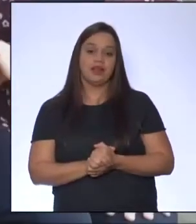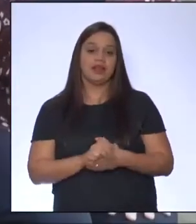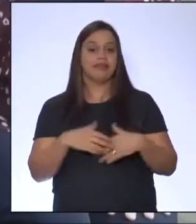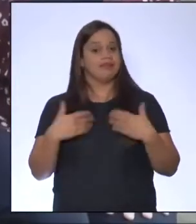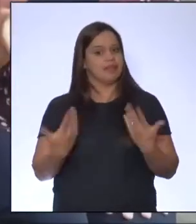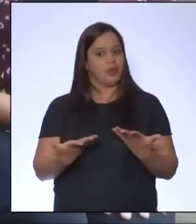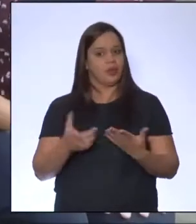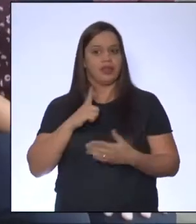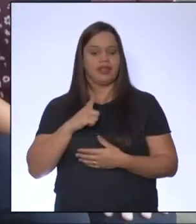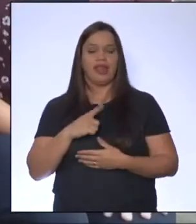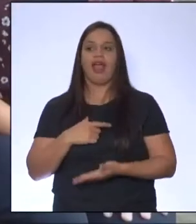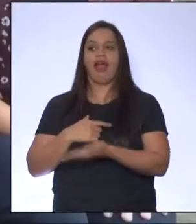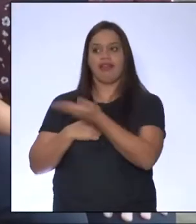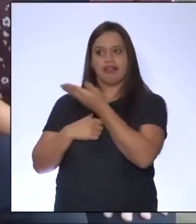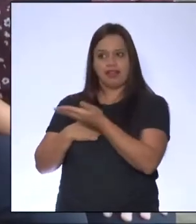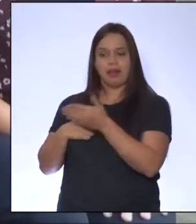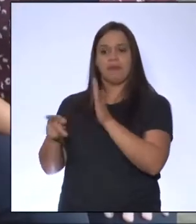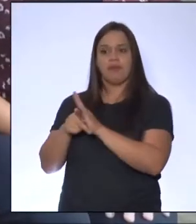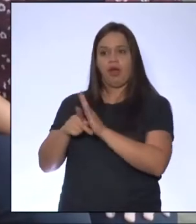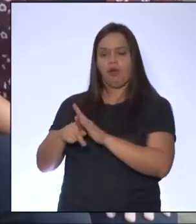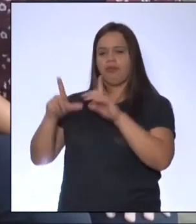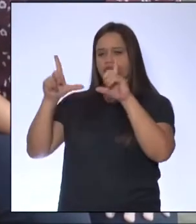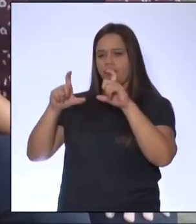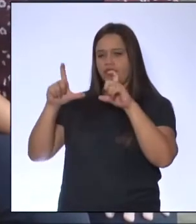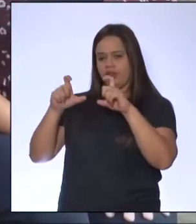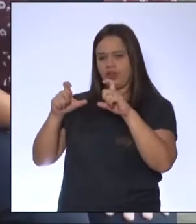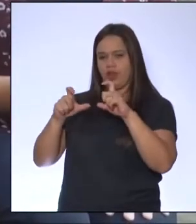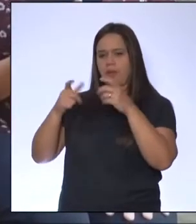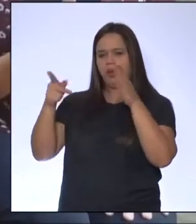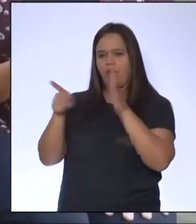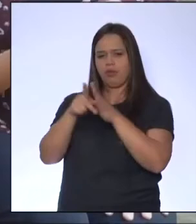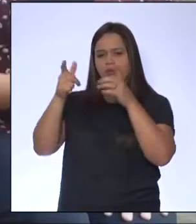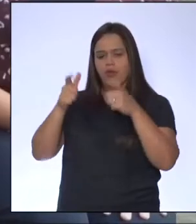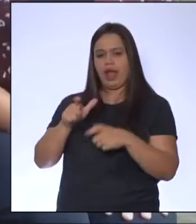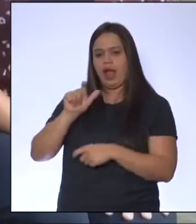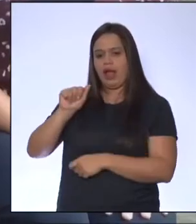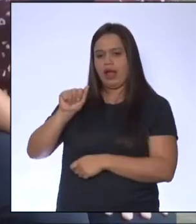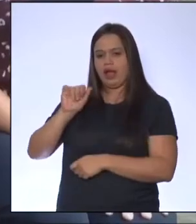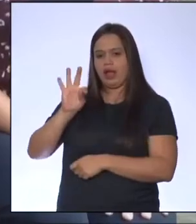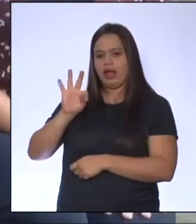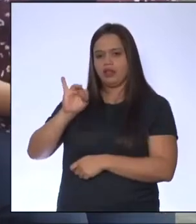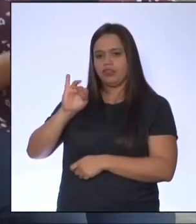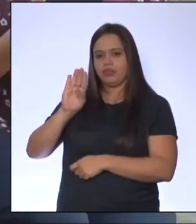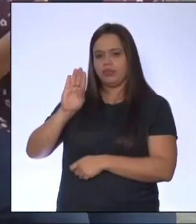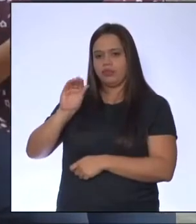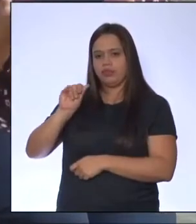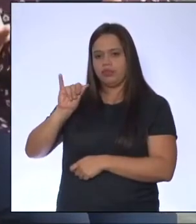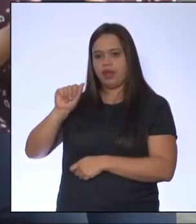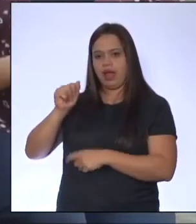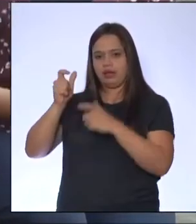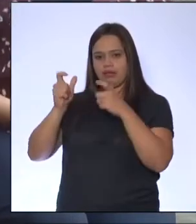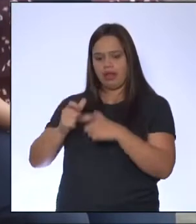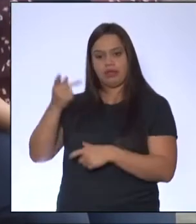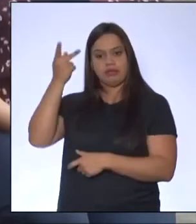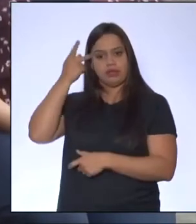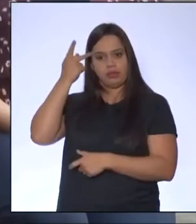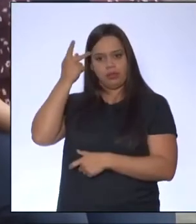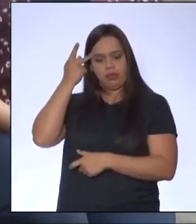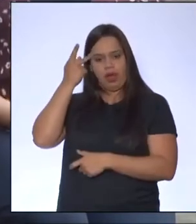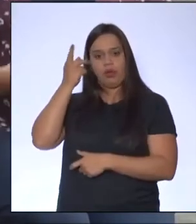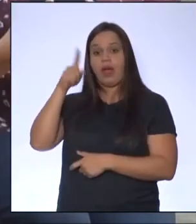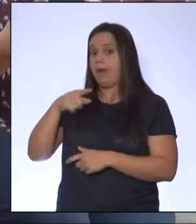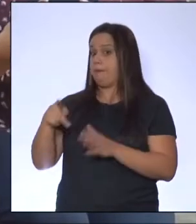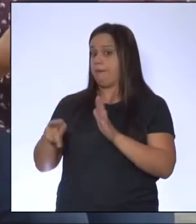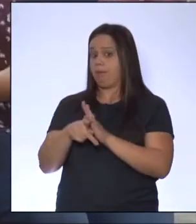Bom, nós temos aqui uma fotografia do município de Atibaia, que fica no estado de São Paulo. É um registro de uma